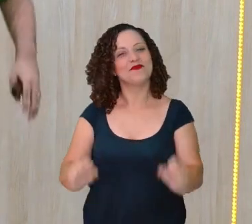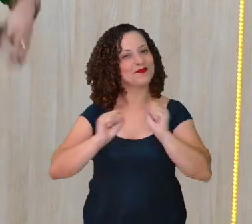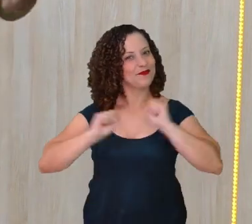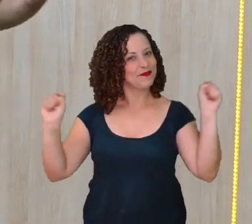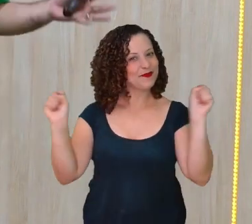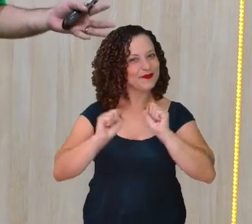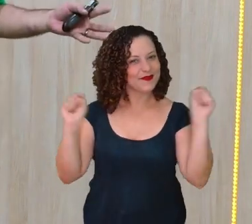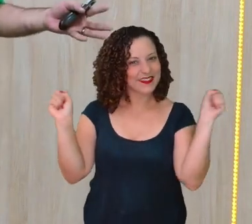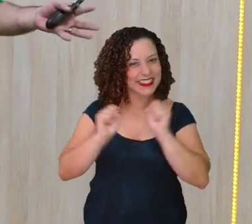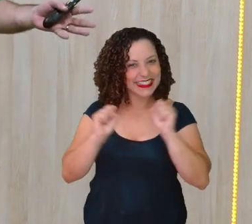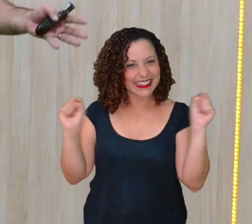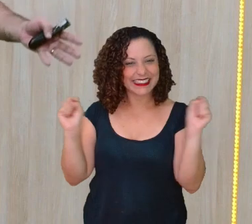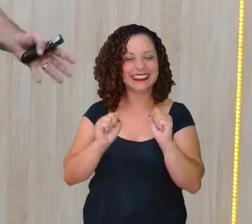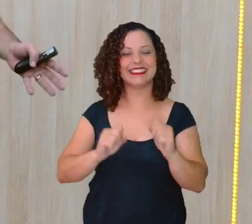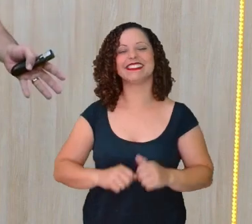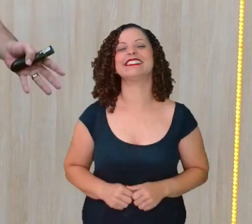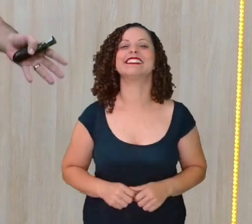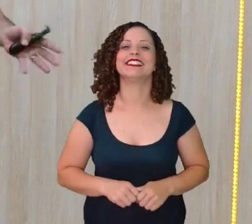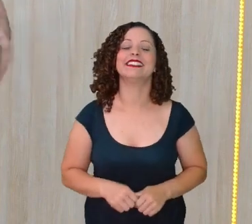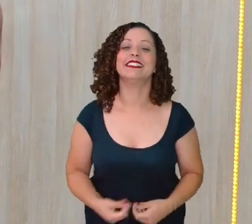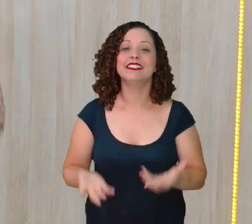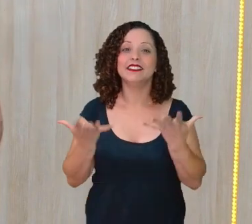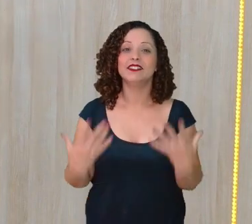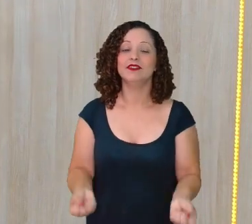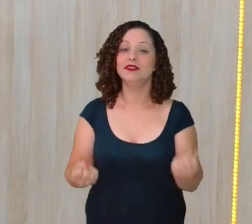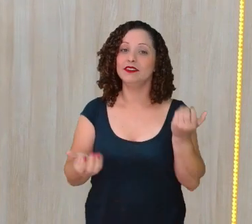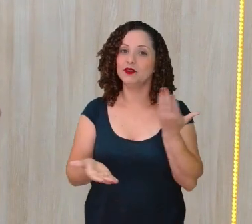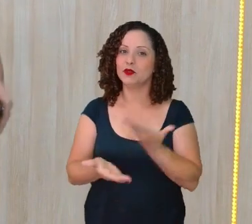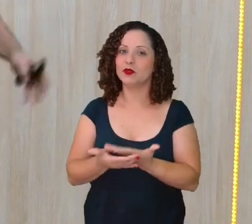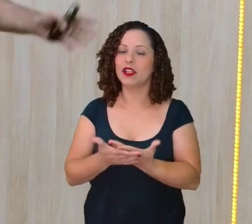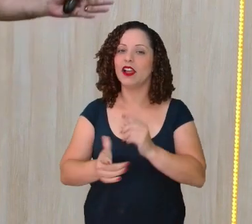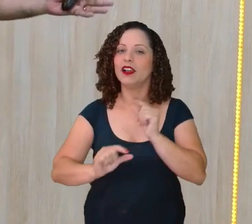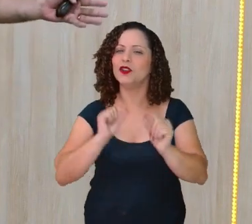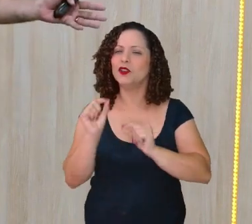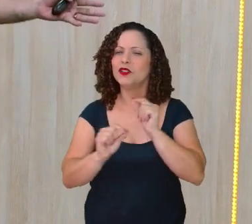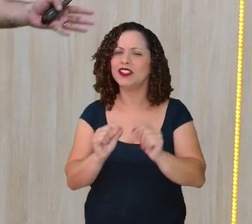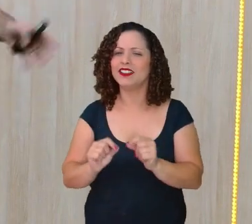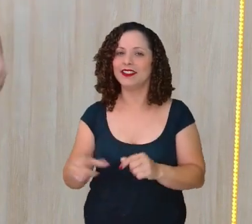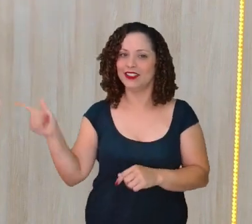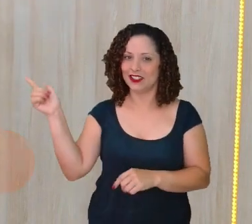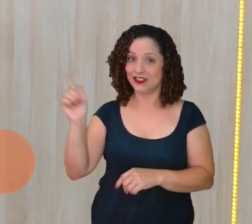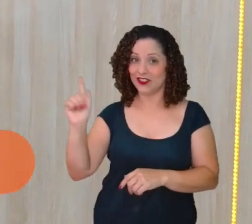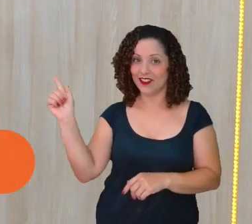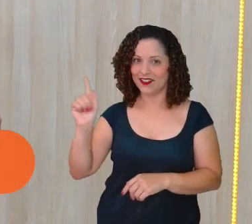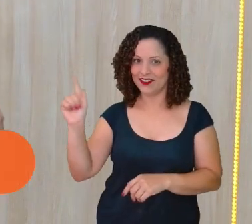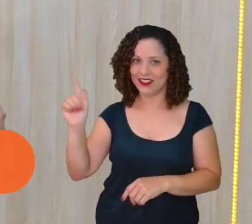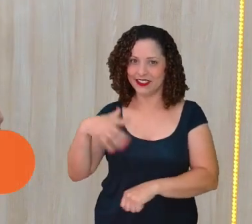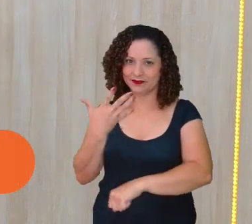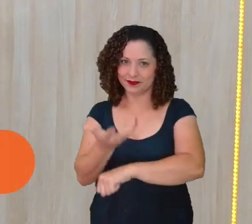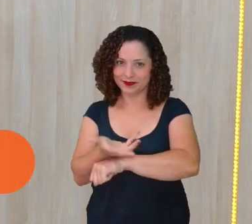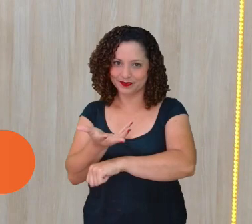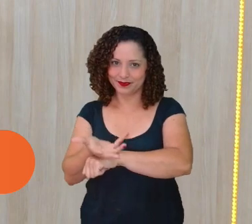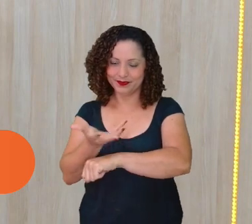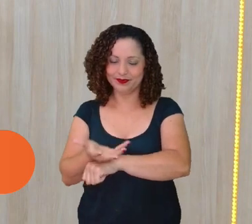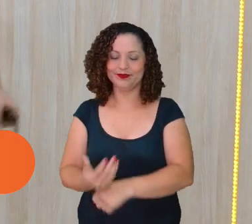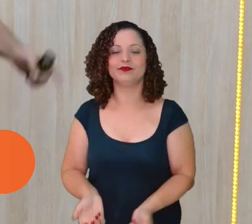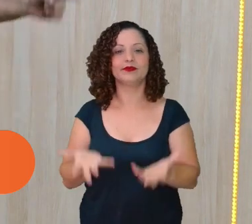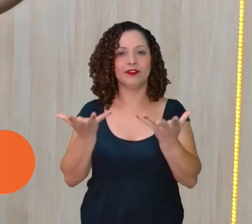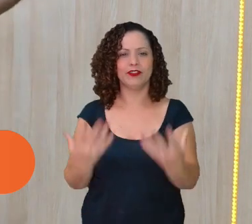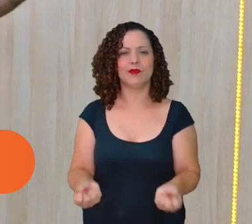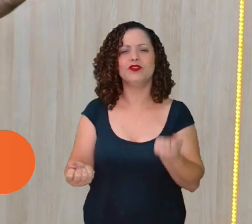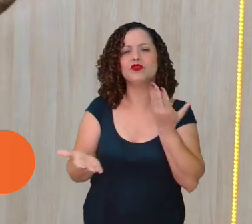né? Vamos dialogar sobre o que? A nossa queridíssima ciência geográfica, nossa geografia, vamos falar aí sobre